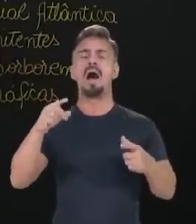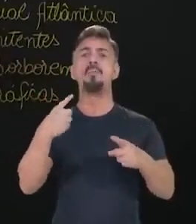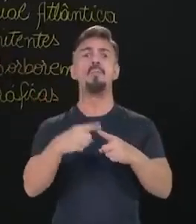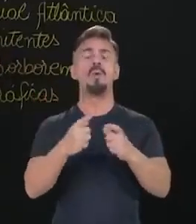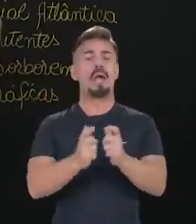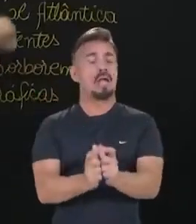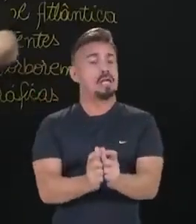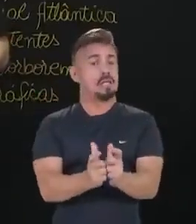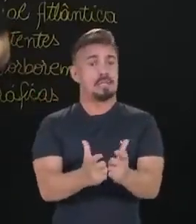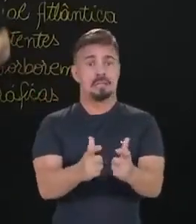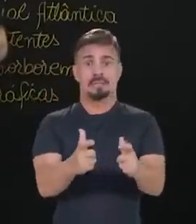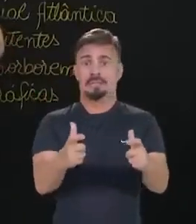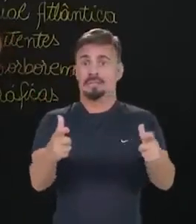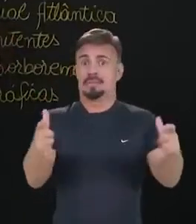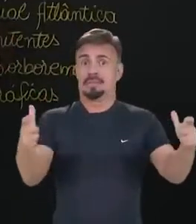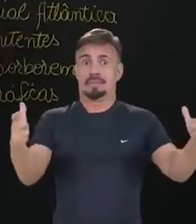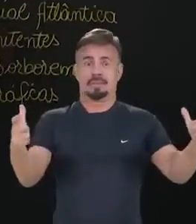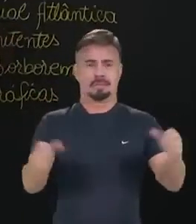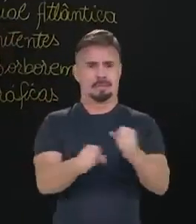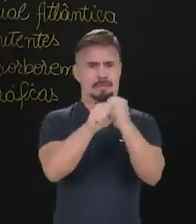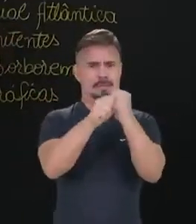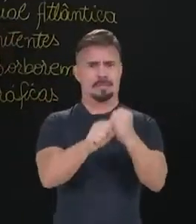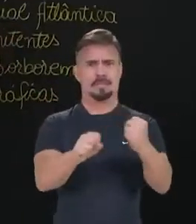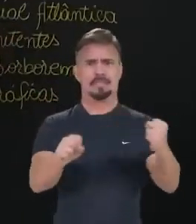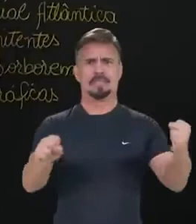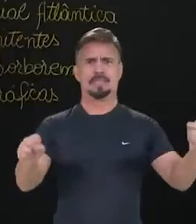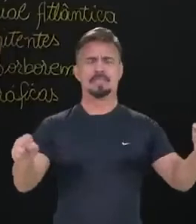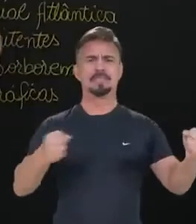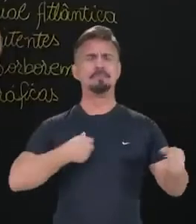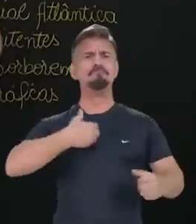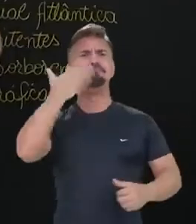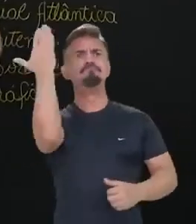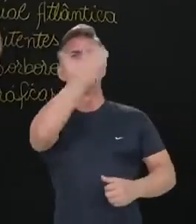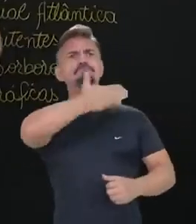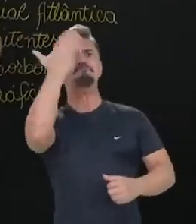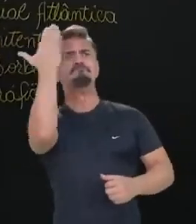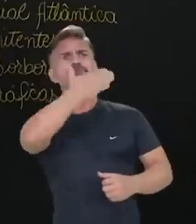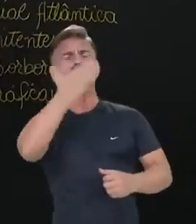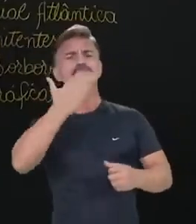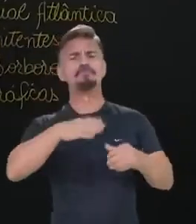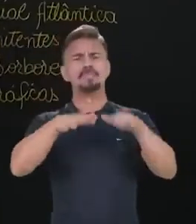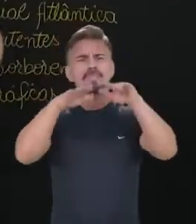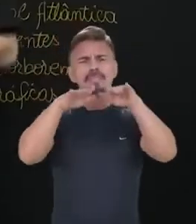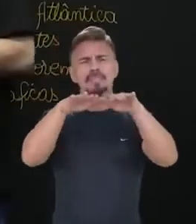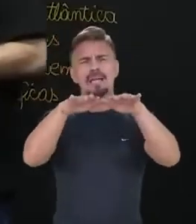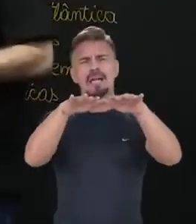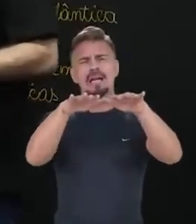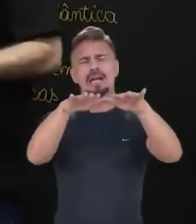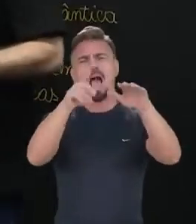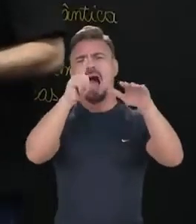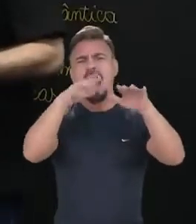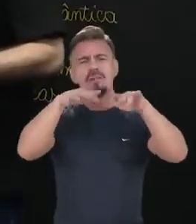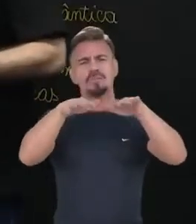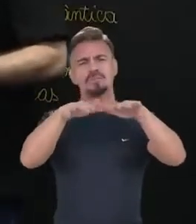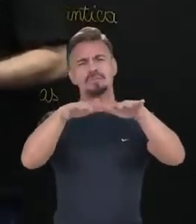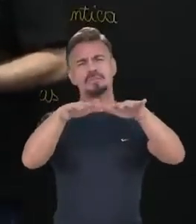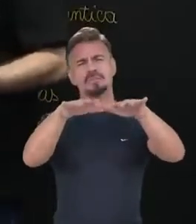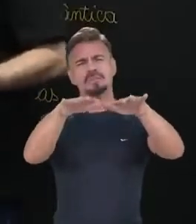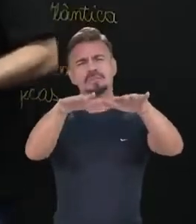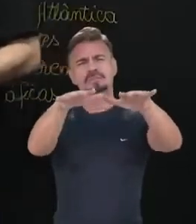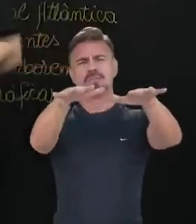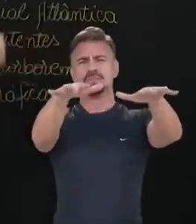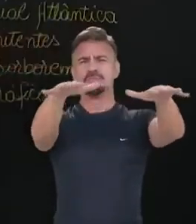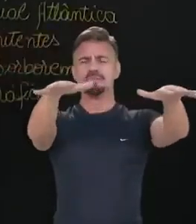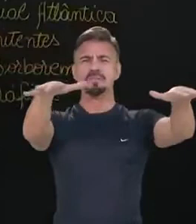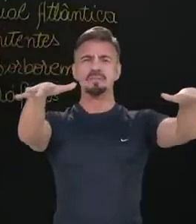tão grande que em alguns momentos você não consegue enxergar a outra margem. Vejam a importância de tudo isso, pessoal. Isso